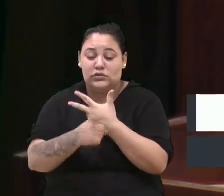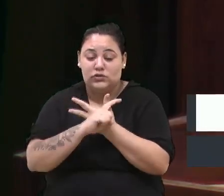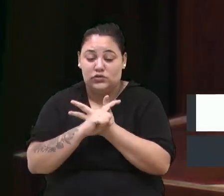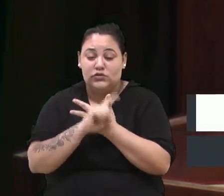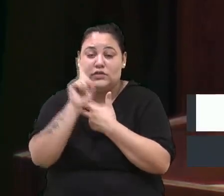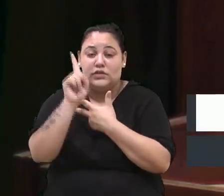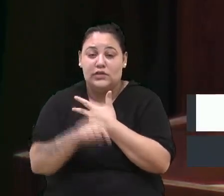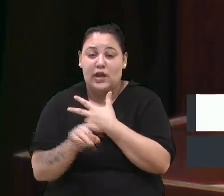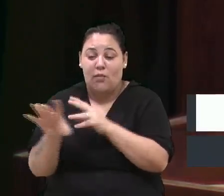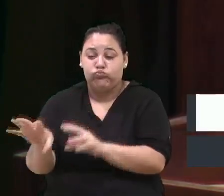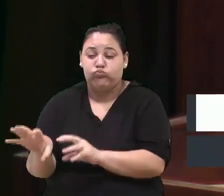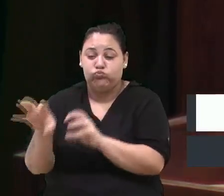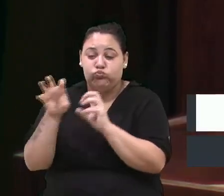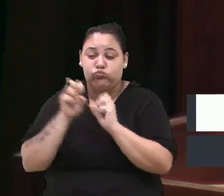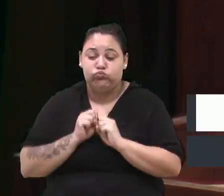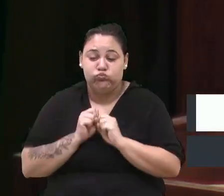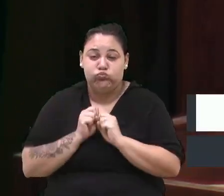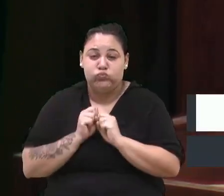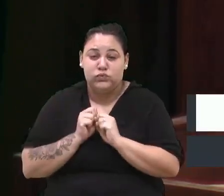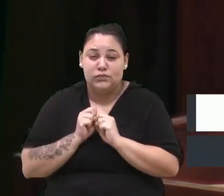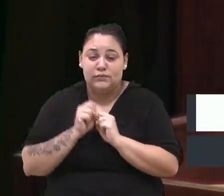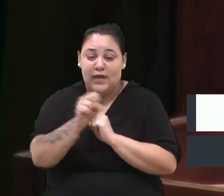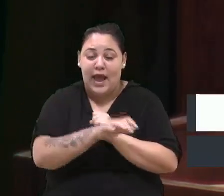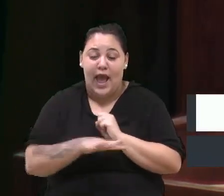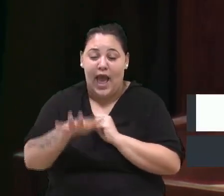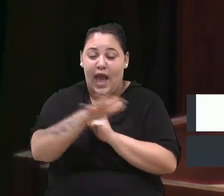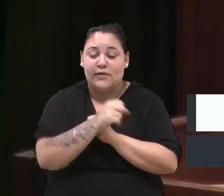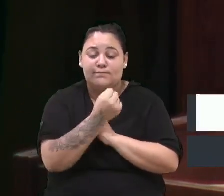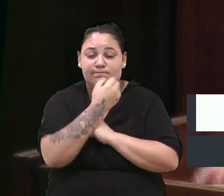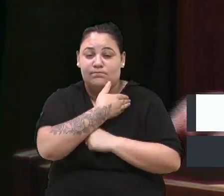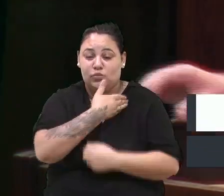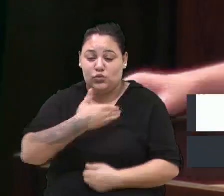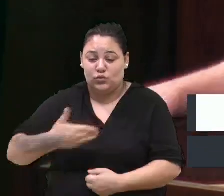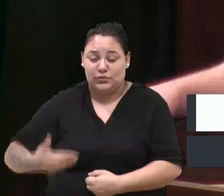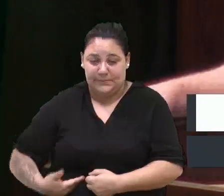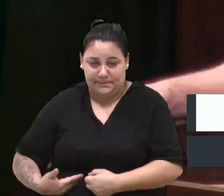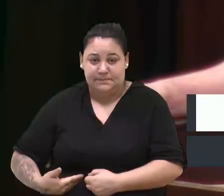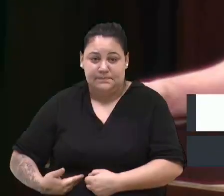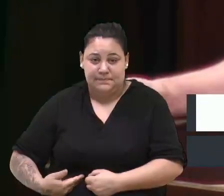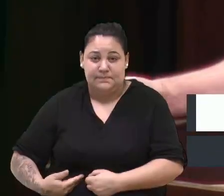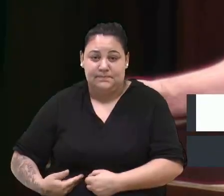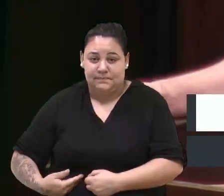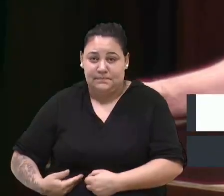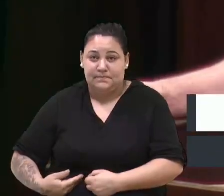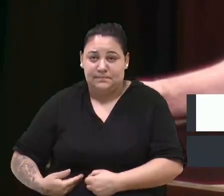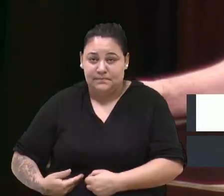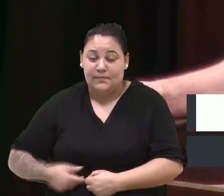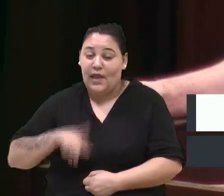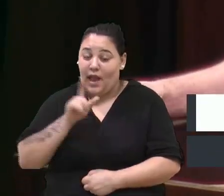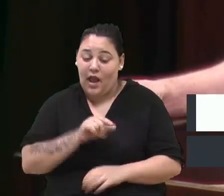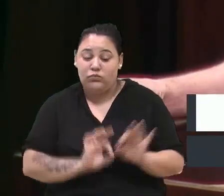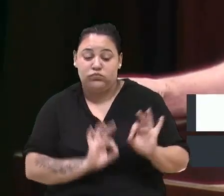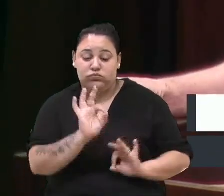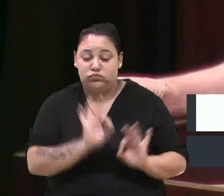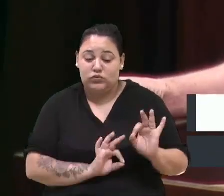a adoção das áreas públicas. Este é um projeto, vamos dizer assim,